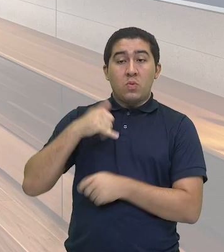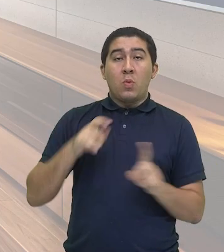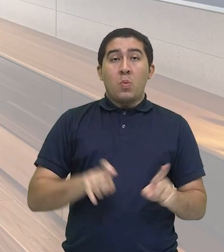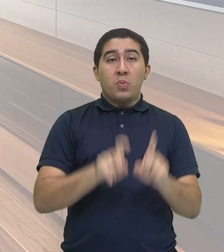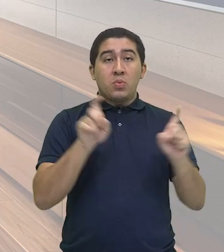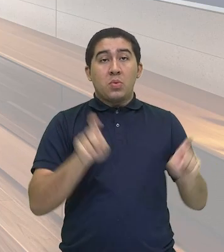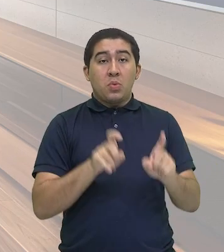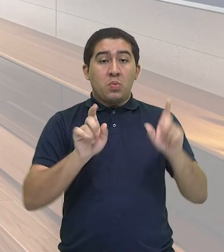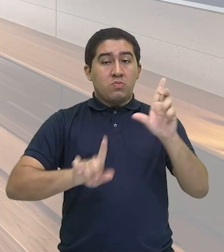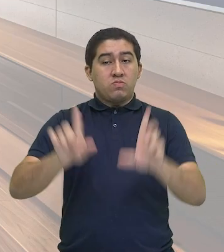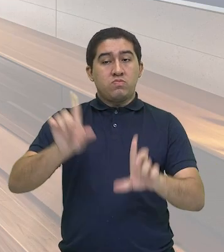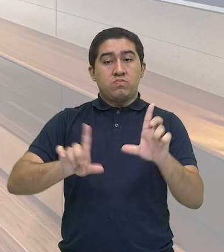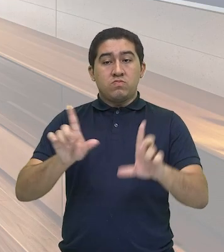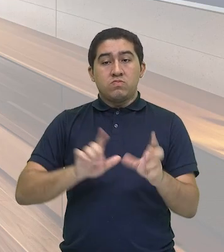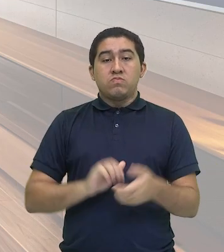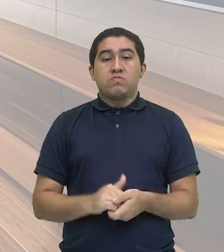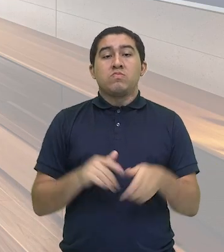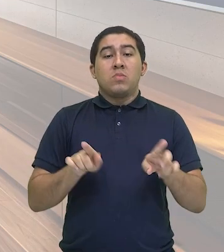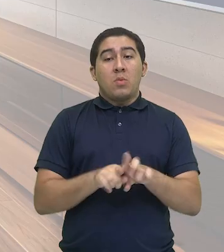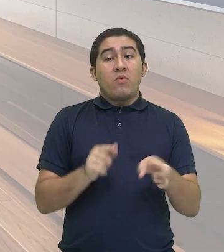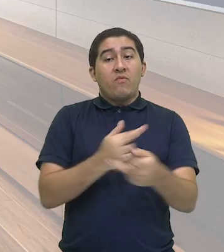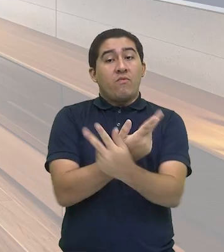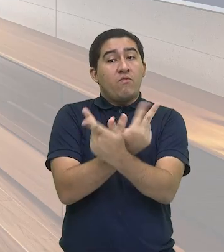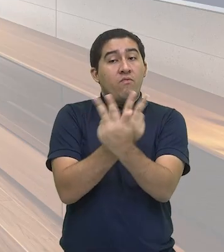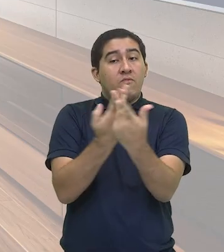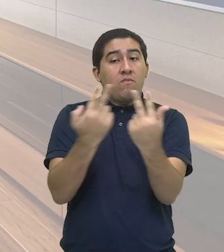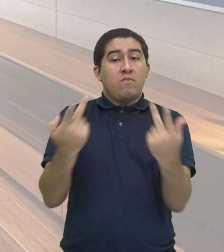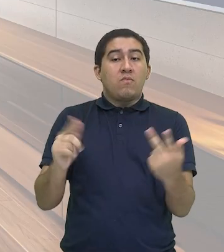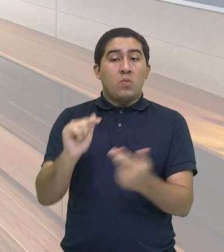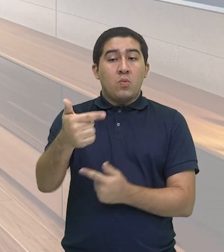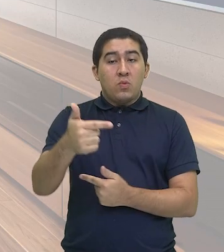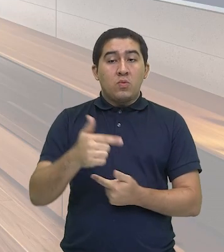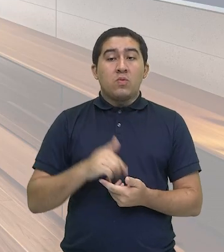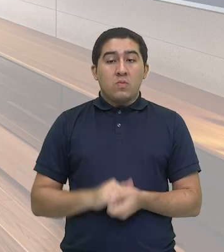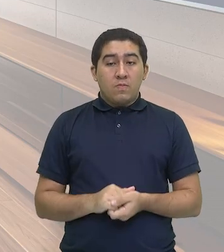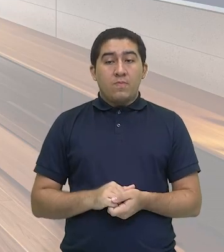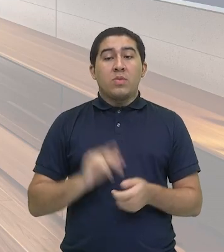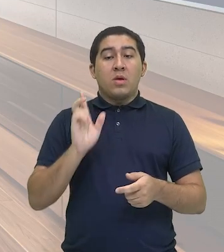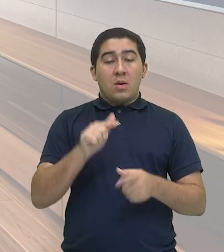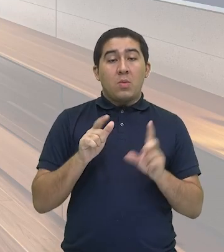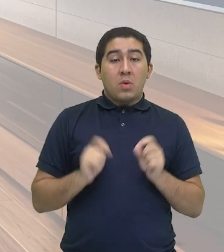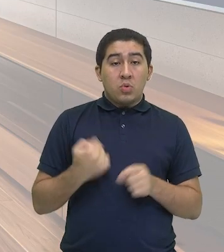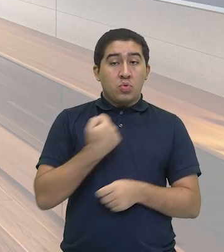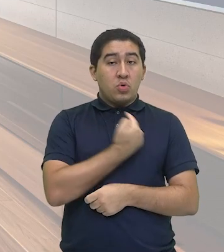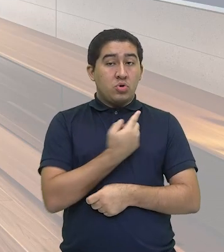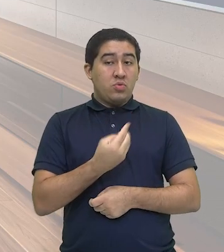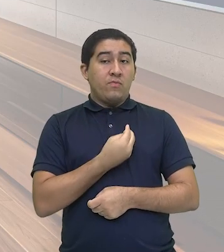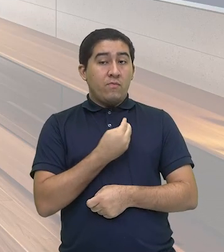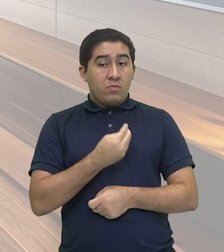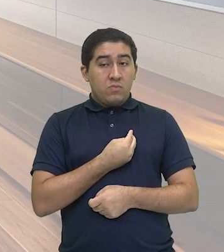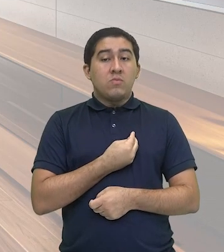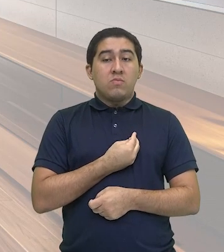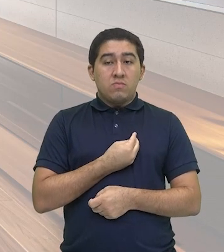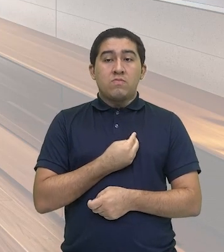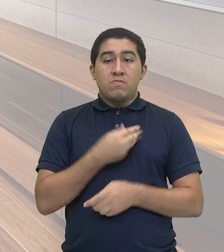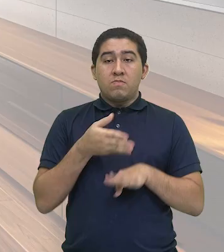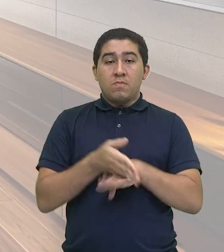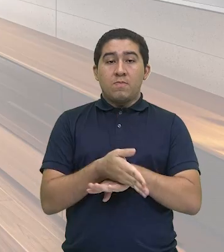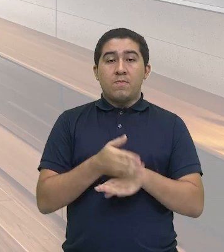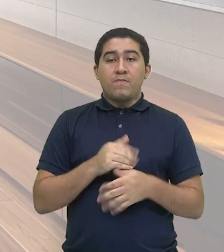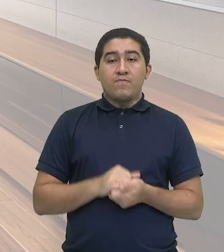computadores, televisores e muitos outros se tornaram parte de nossas vidas.